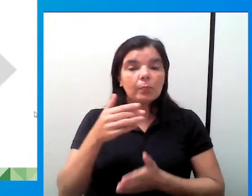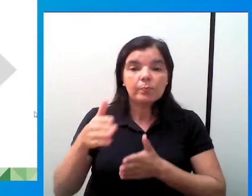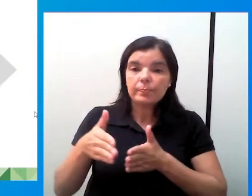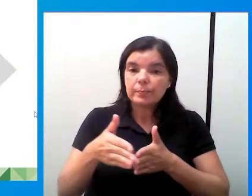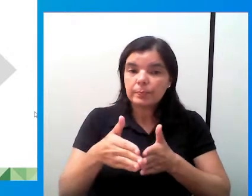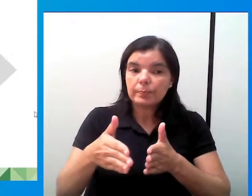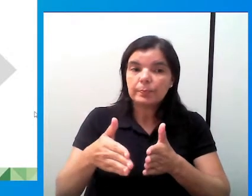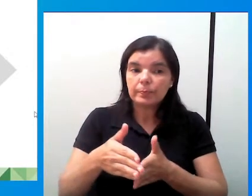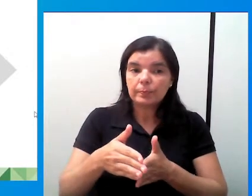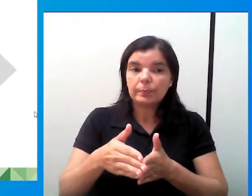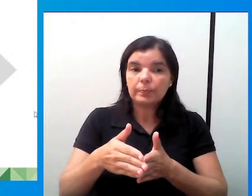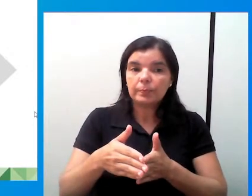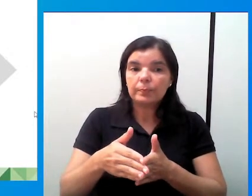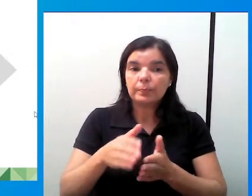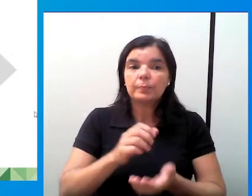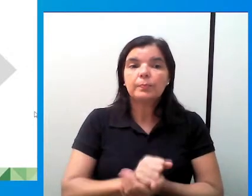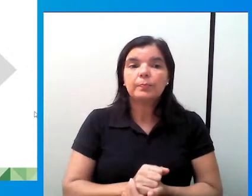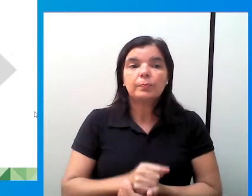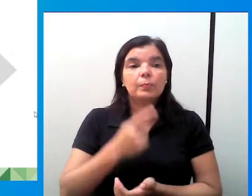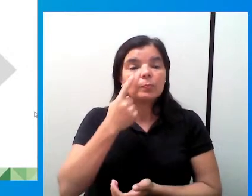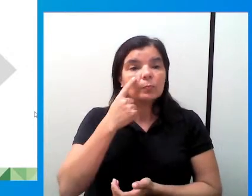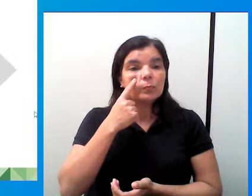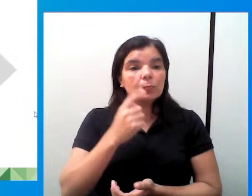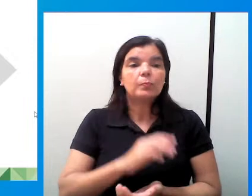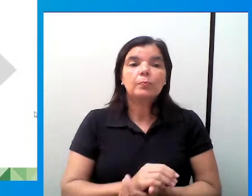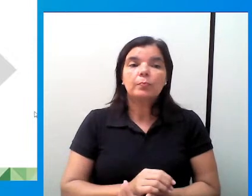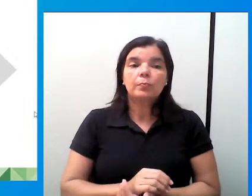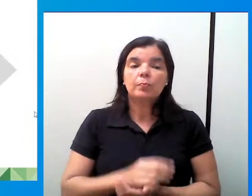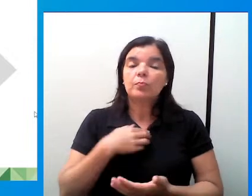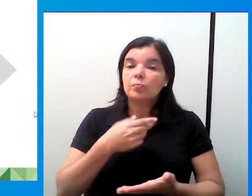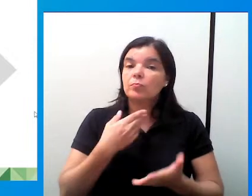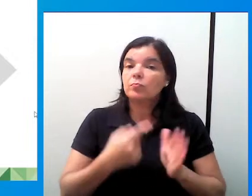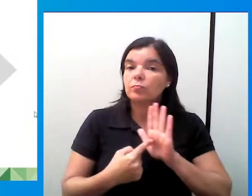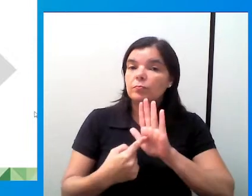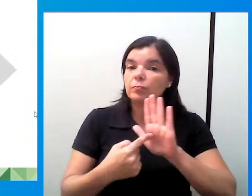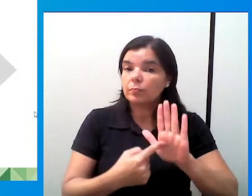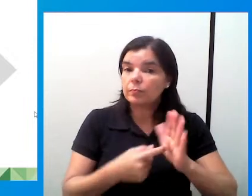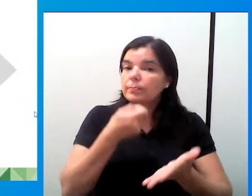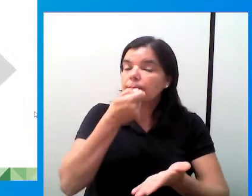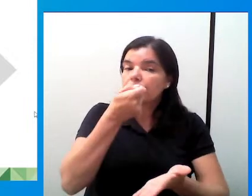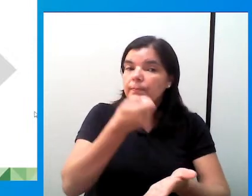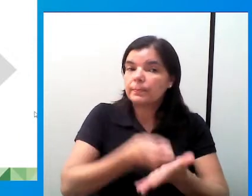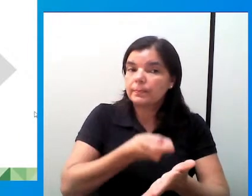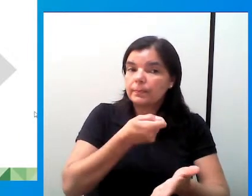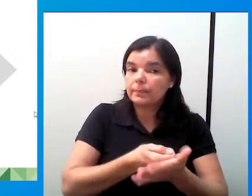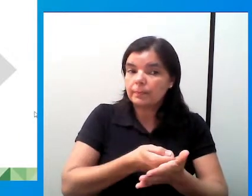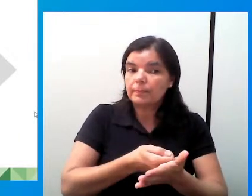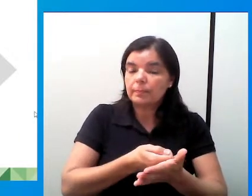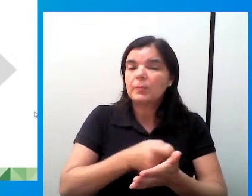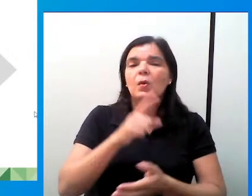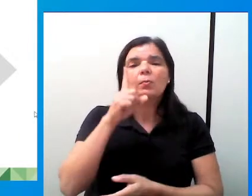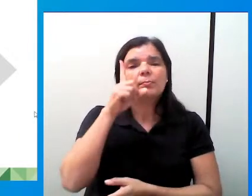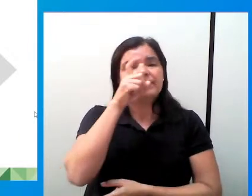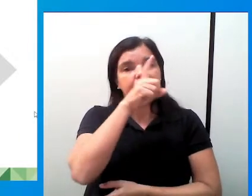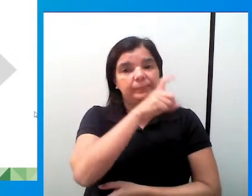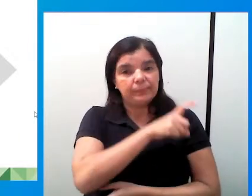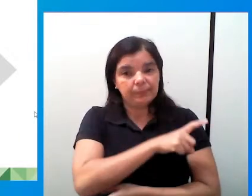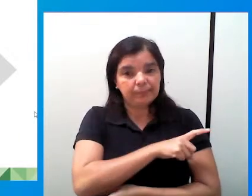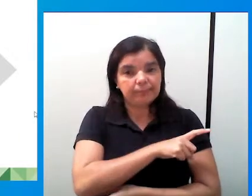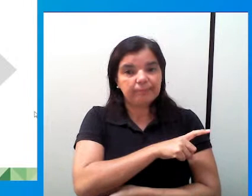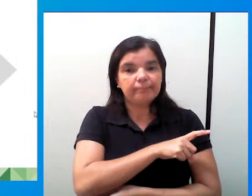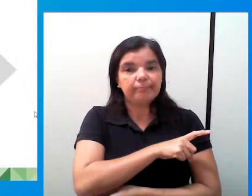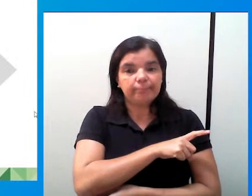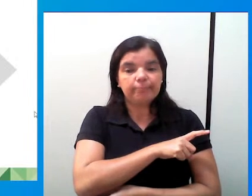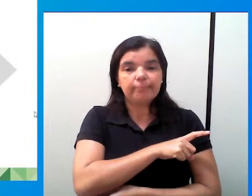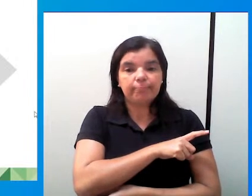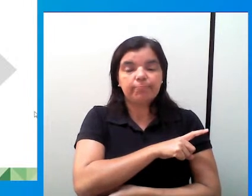no IFPA, porque quando a gente traz a obrigatoriedade, esse convencimento ele se torna mais difícil. A sensibilização se